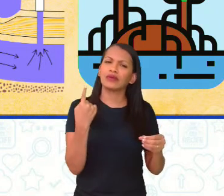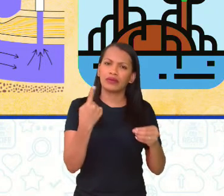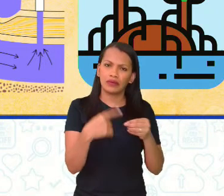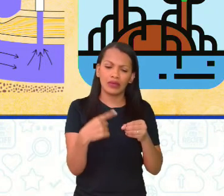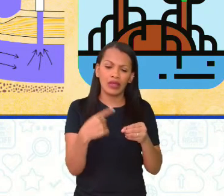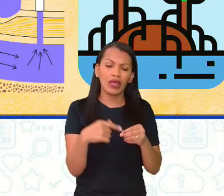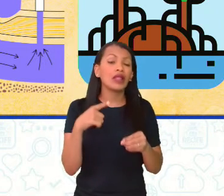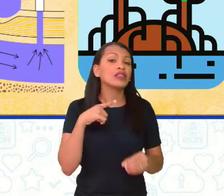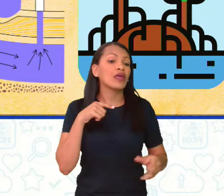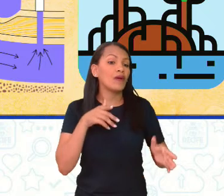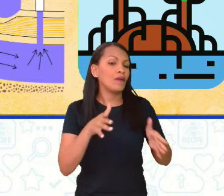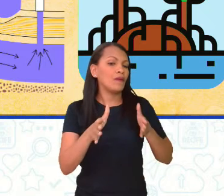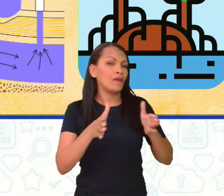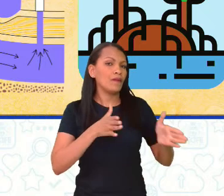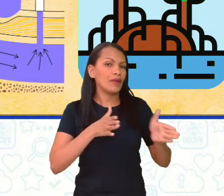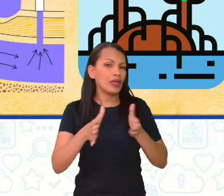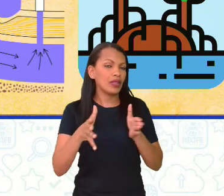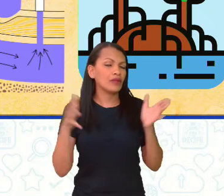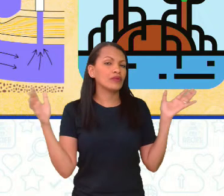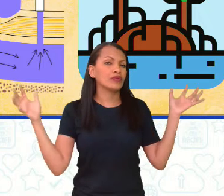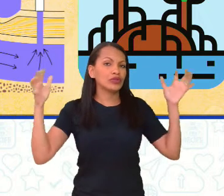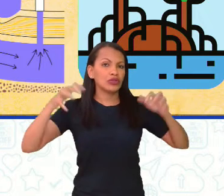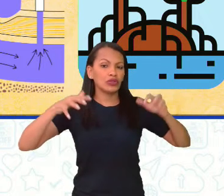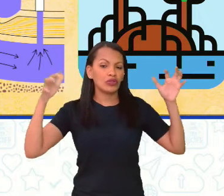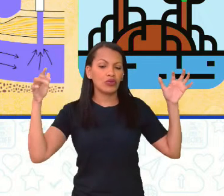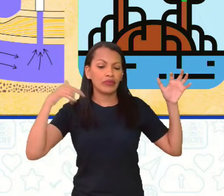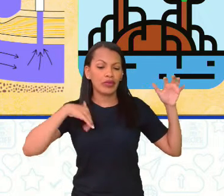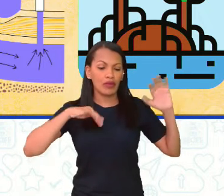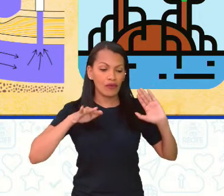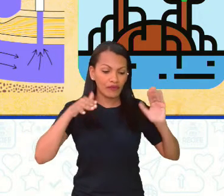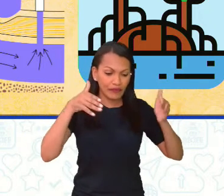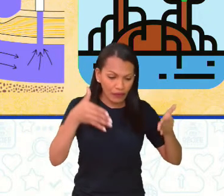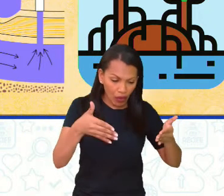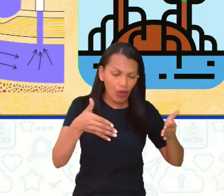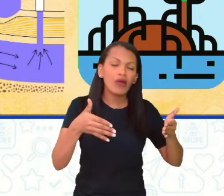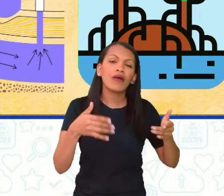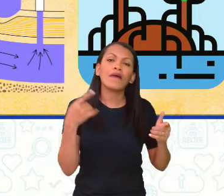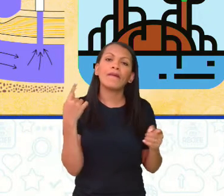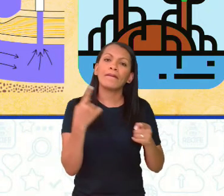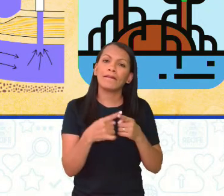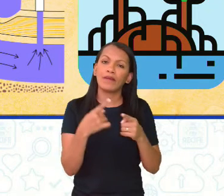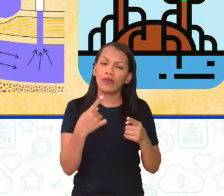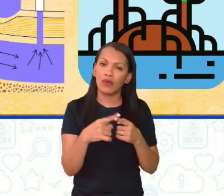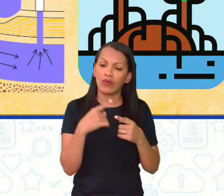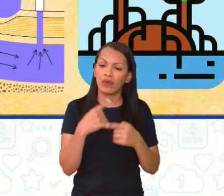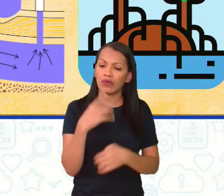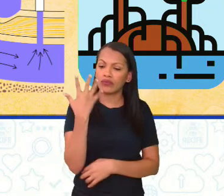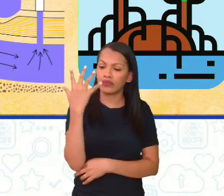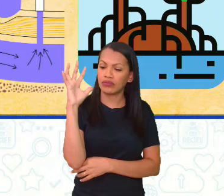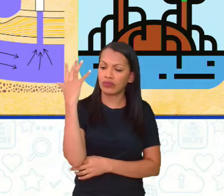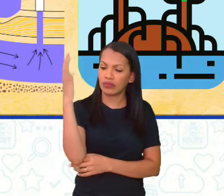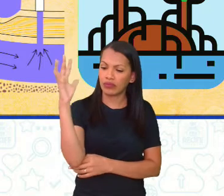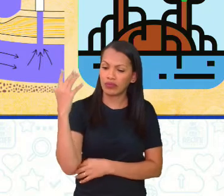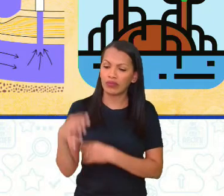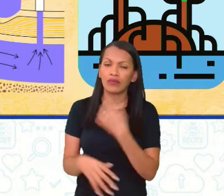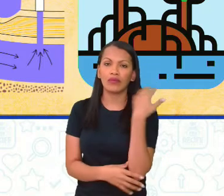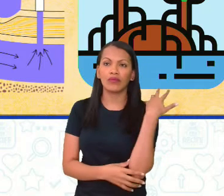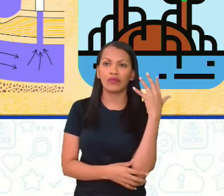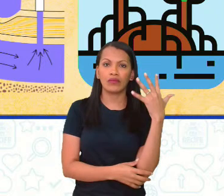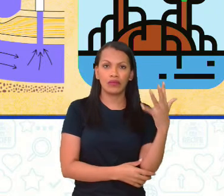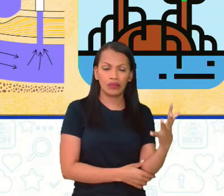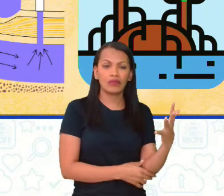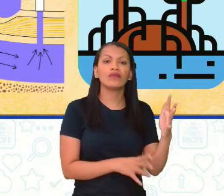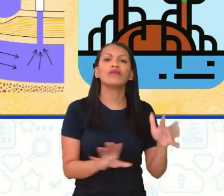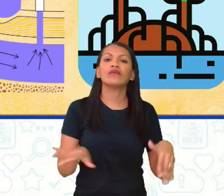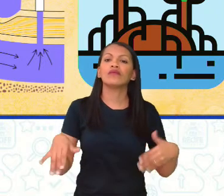os períodos, né, de chuva. E aí eu estou focando bem no sertão porque a zona da mata a gente e as outras regiões a gente trabalha